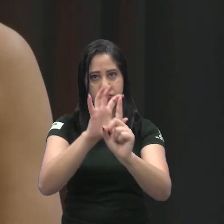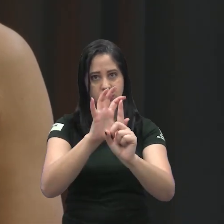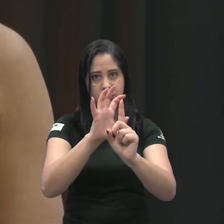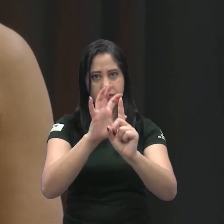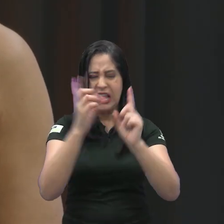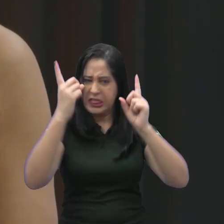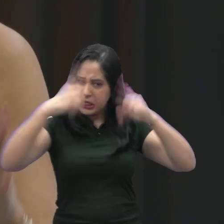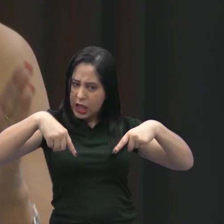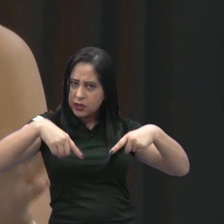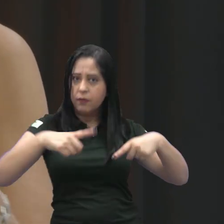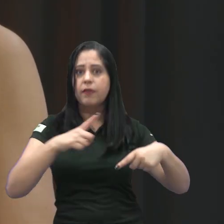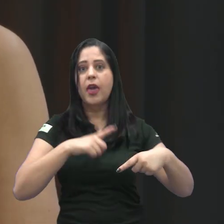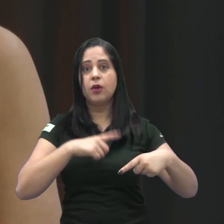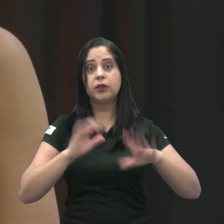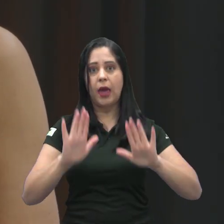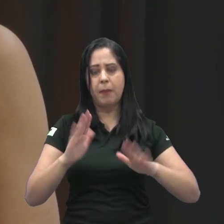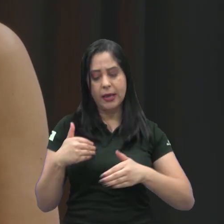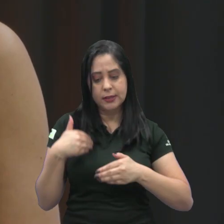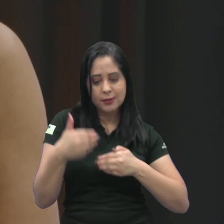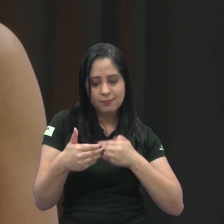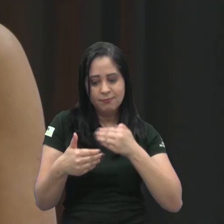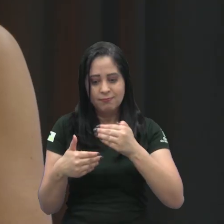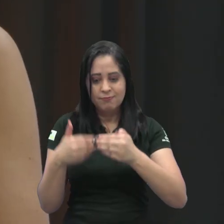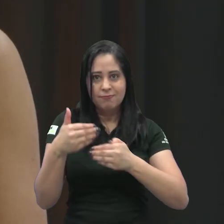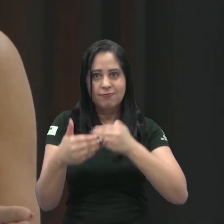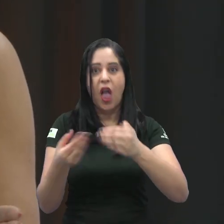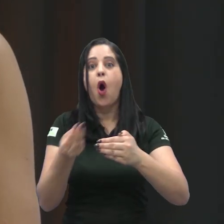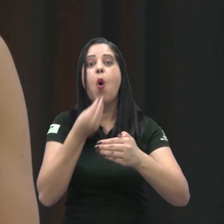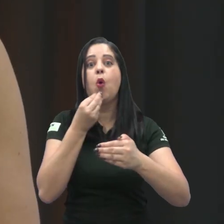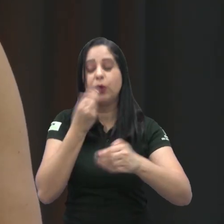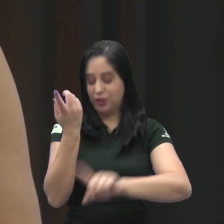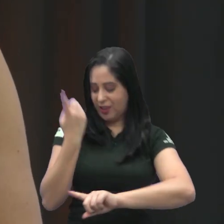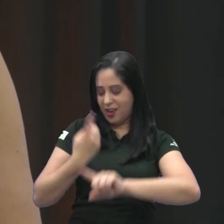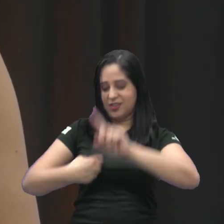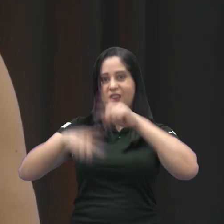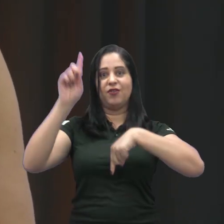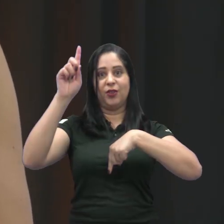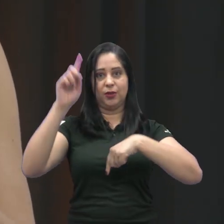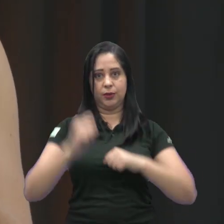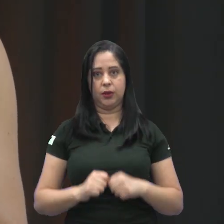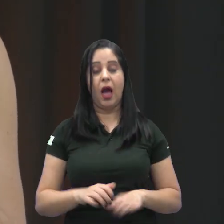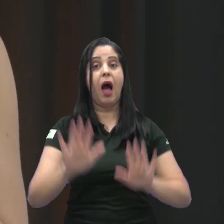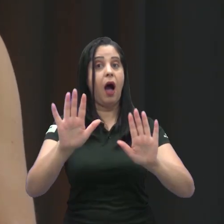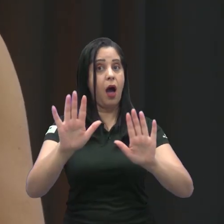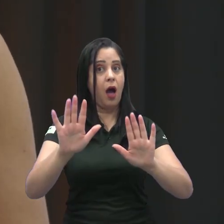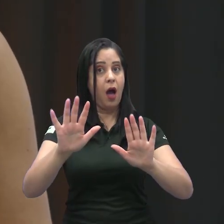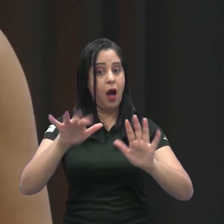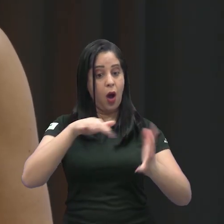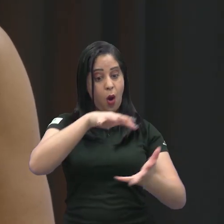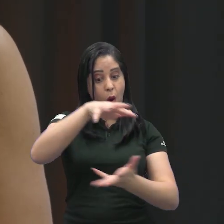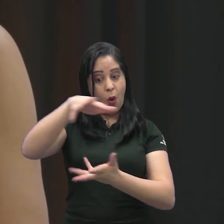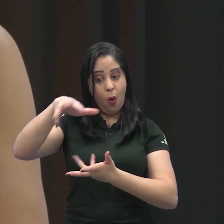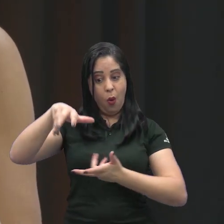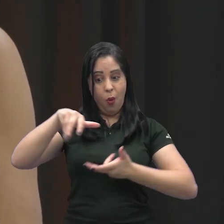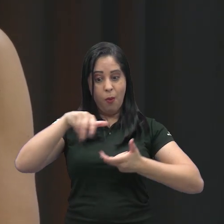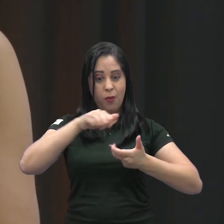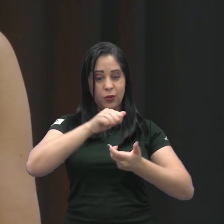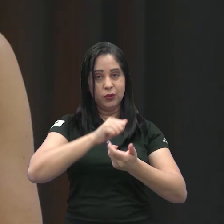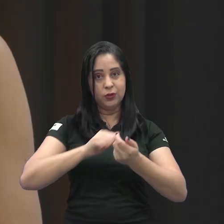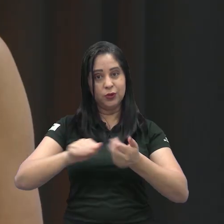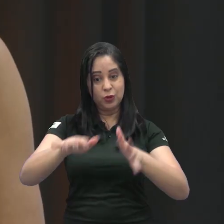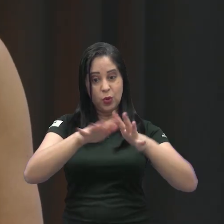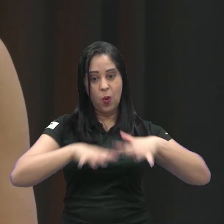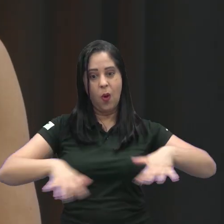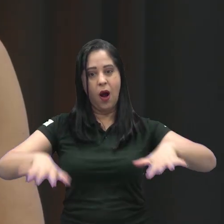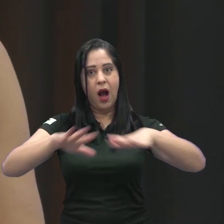parecer desafiadora, mas a cada passo dado é uma chance de crescimento e aprendizado. E lembre-se, o mundo digital é um lugar onde as